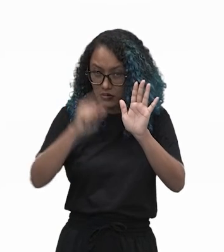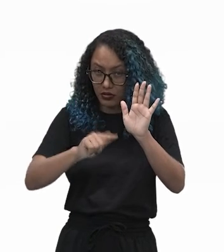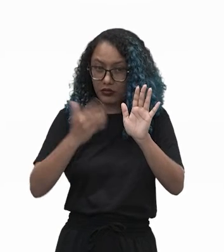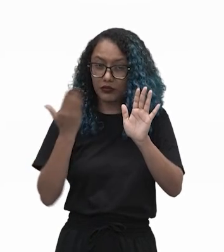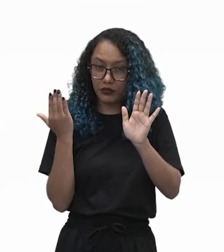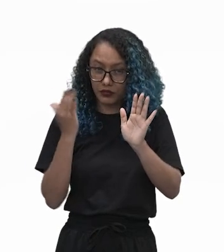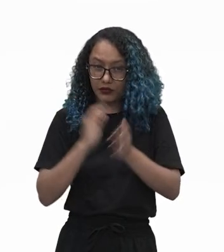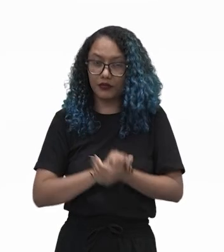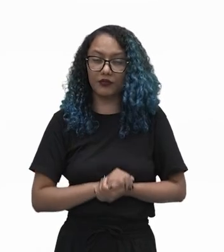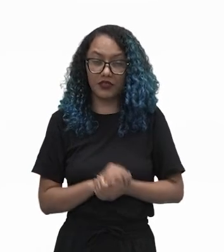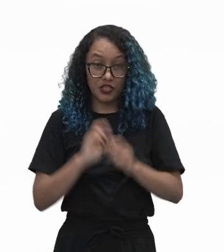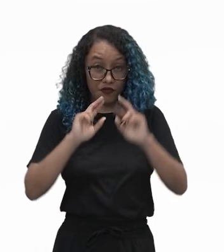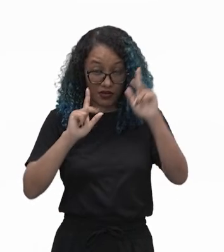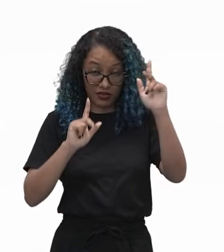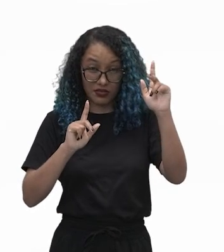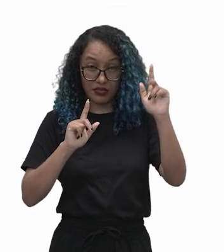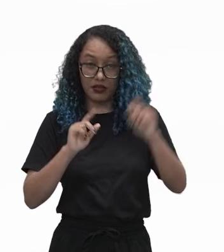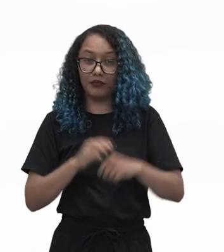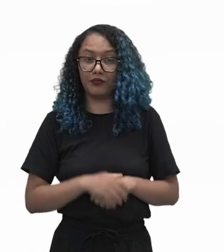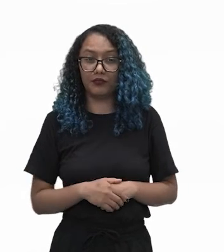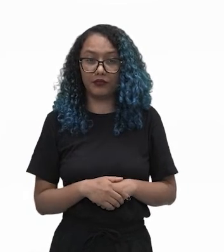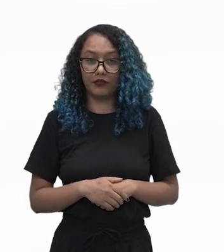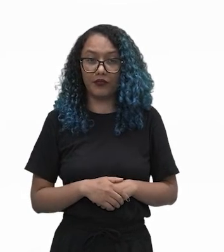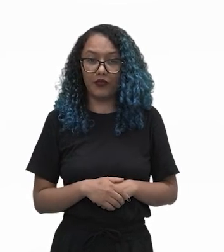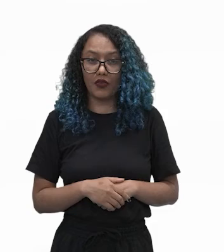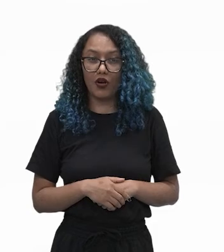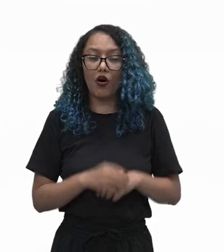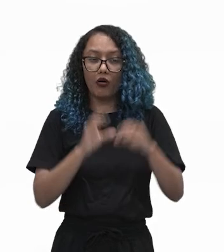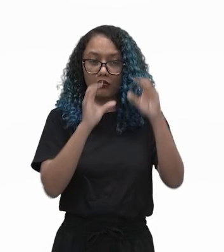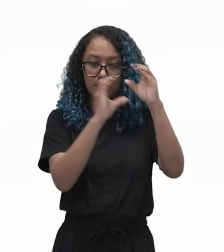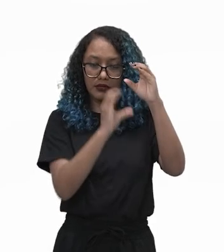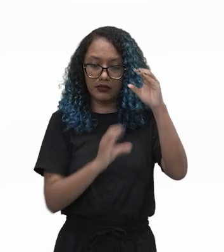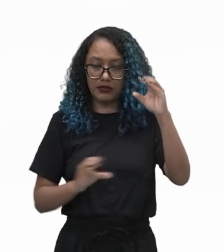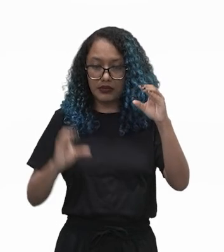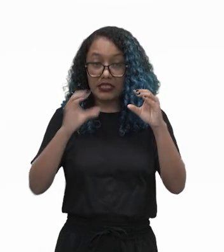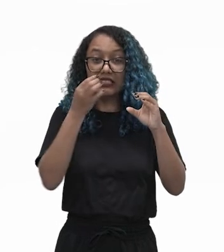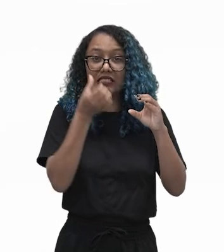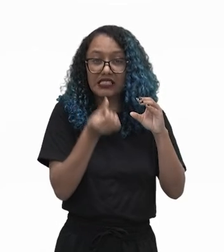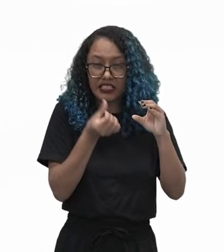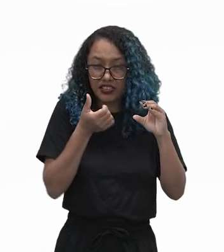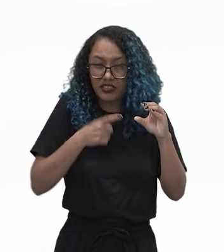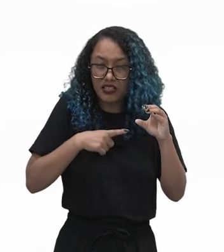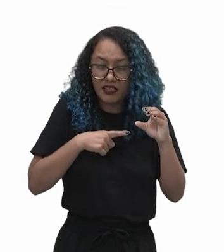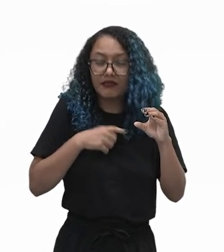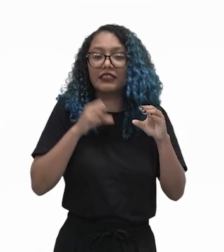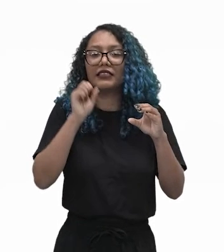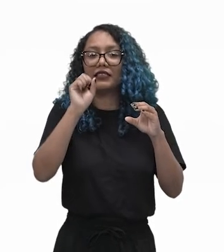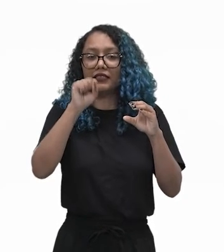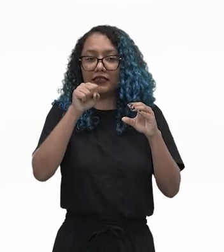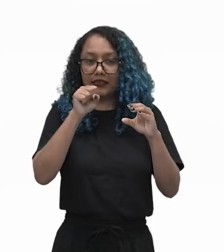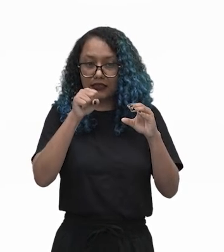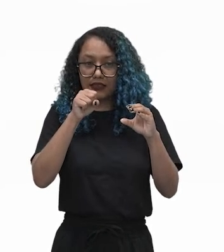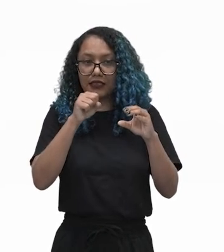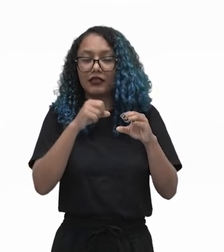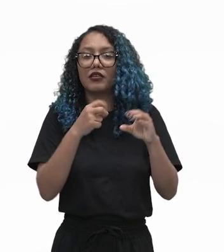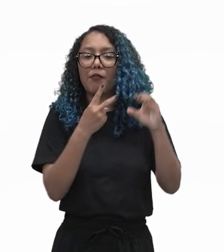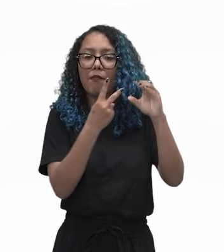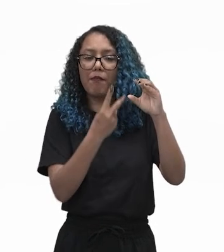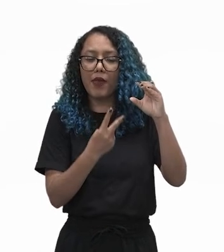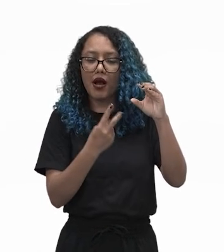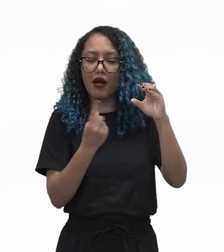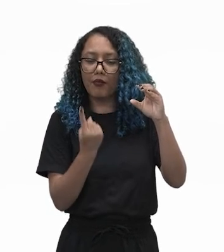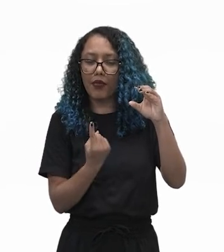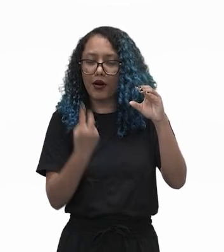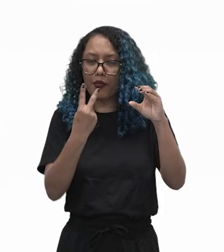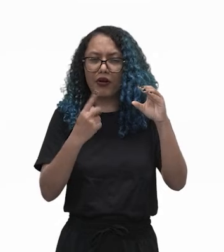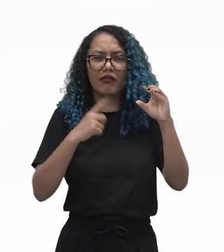vocês verem a diferença. Tá aqui, ó. Tem 6 carbonos? Tem. Tem 3 ligações duplas alternadas? Não. Então, essa